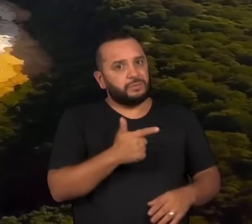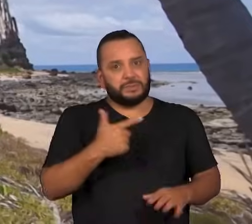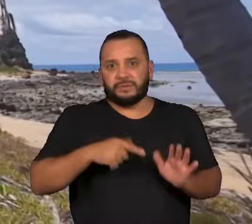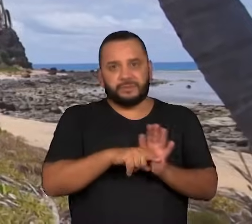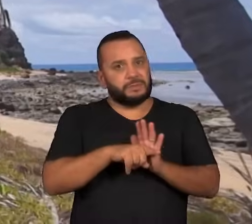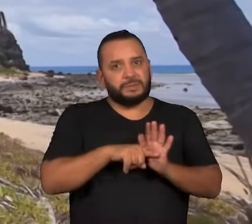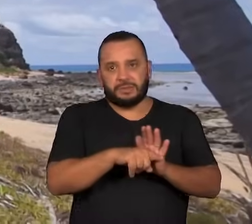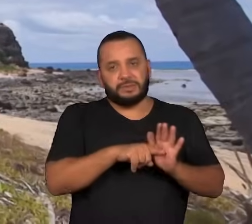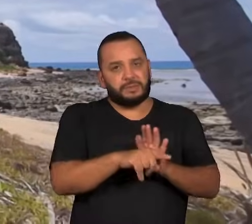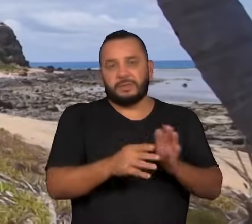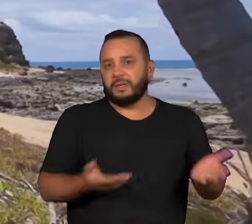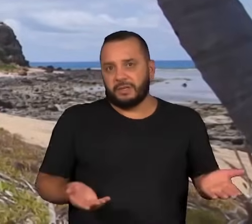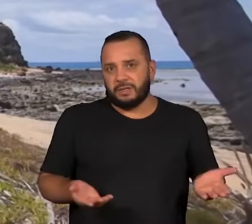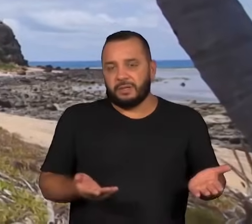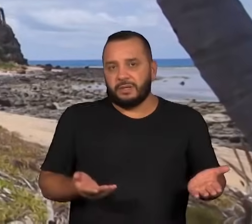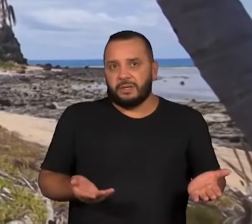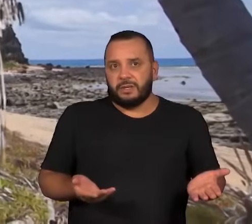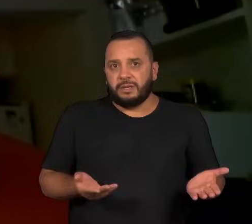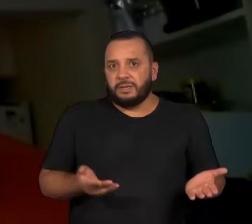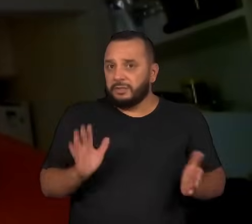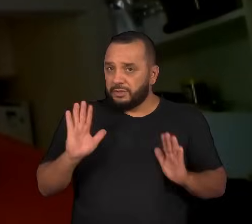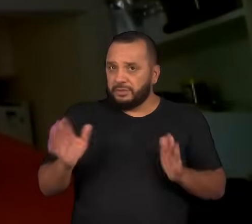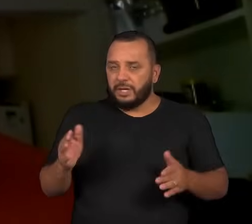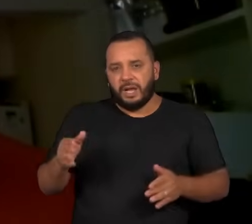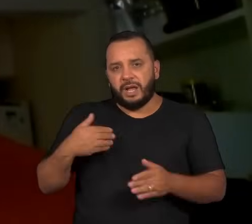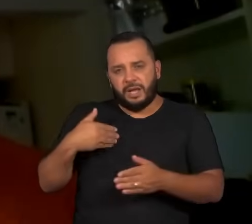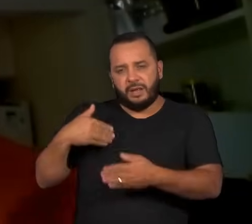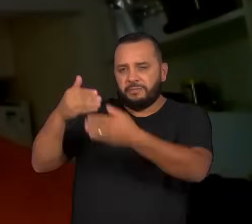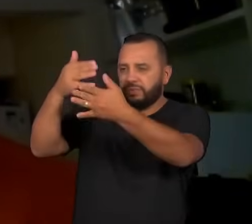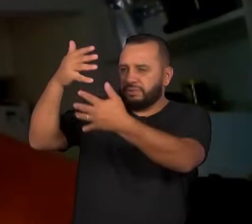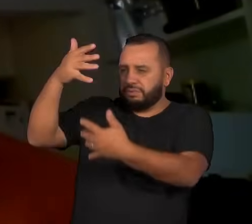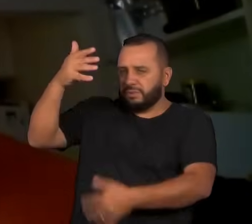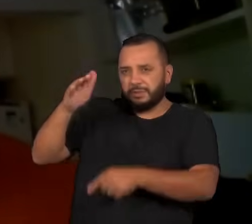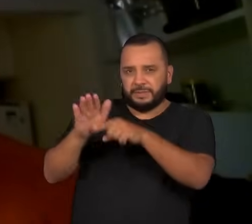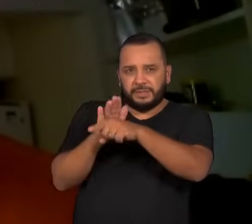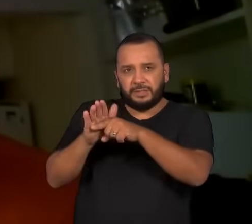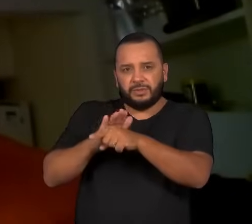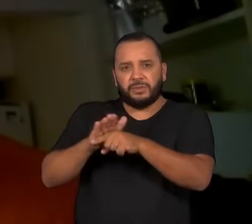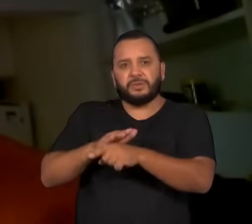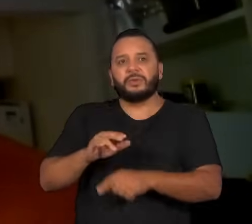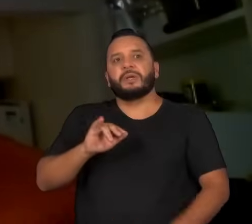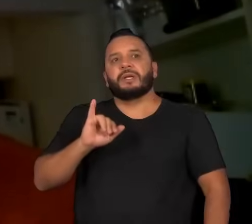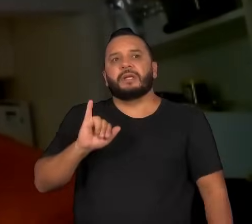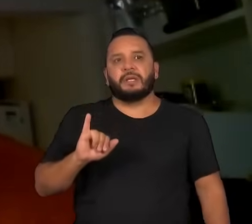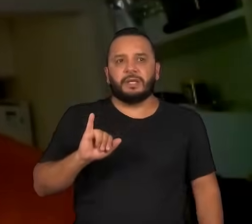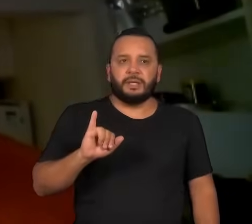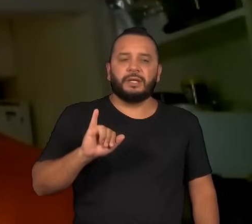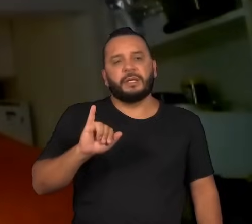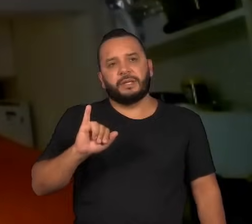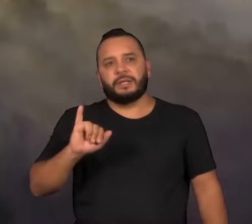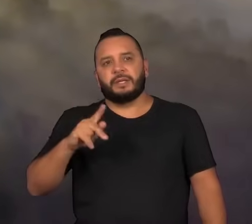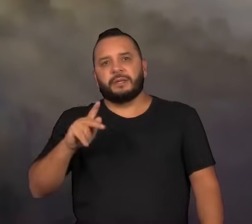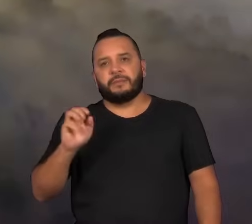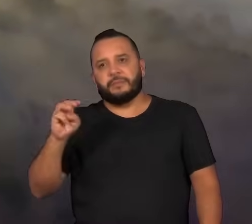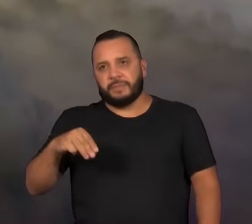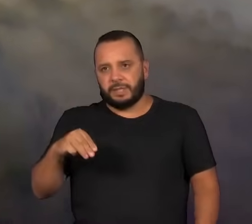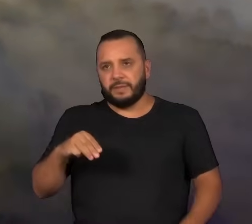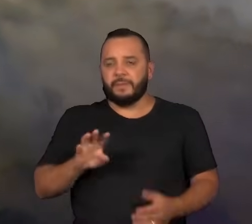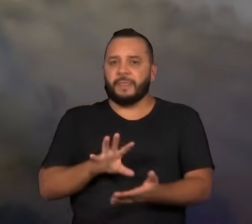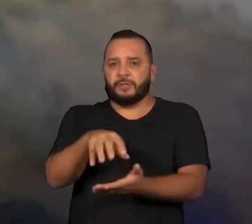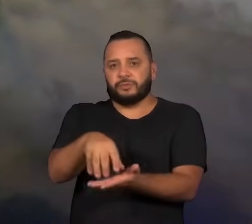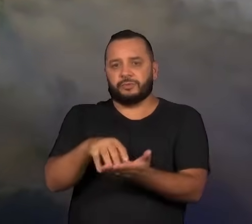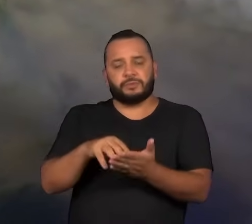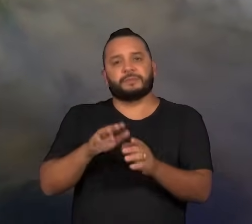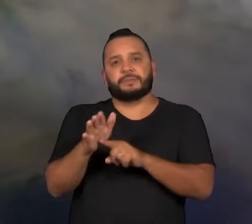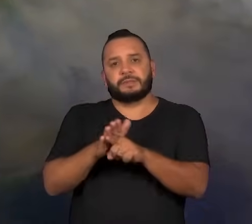investigação. Ao analisar os dados, este pesquisador do IPAM, o Instituto de Pesquisas da Amazônia, disse que a